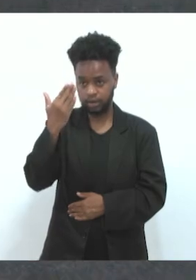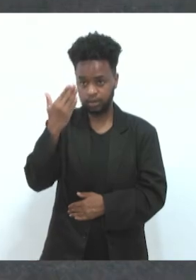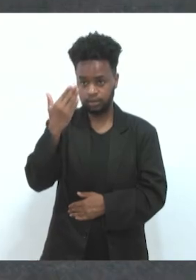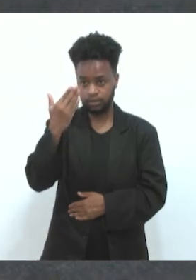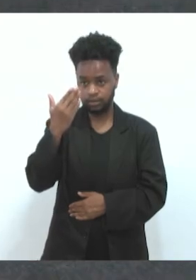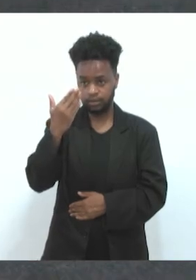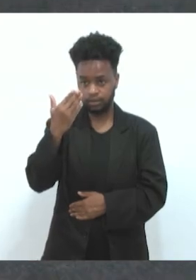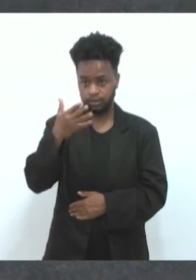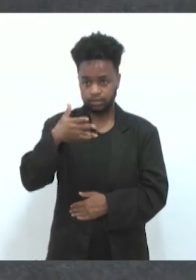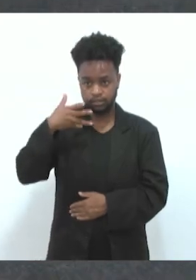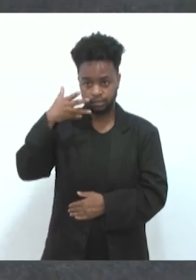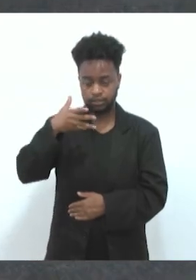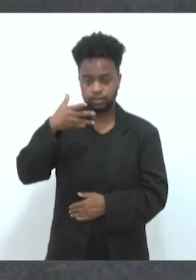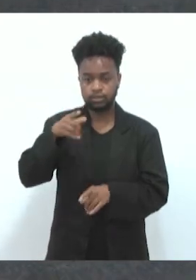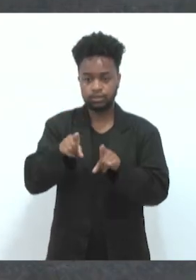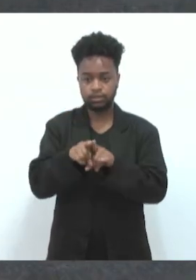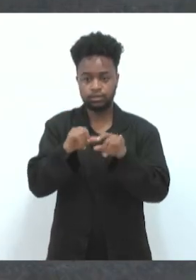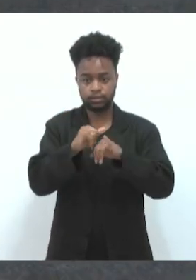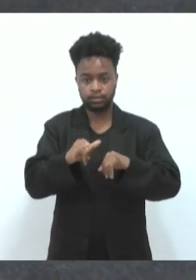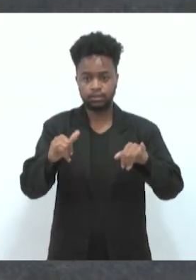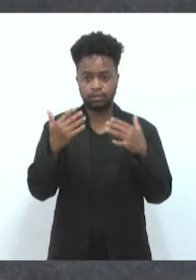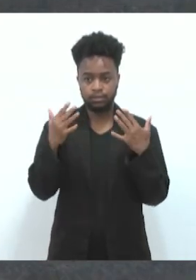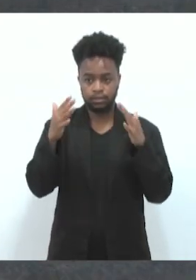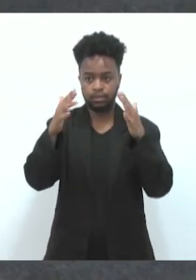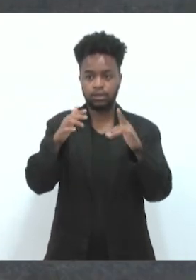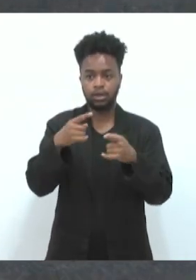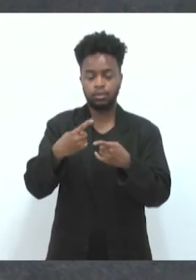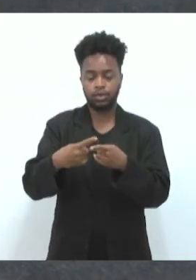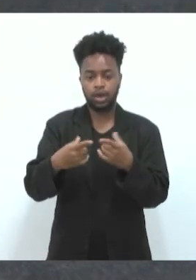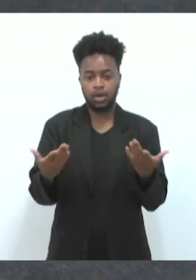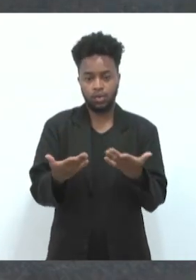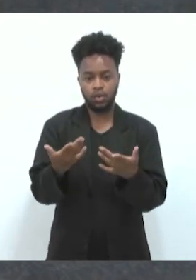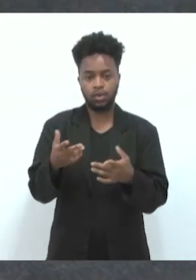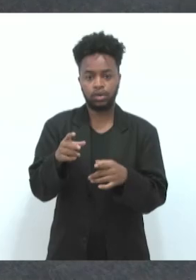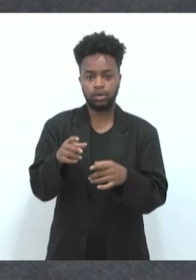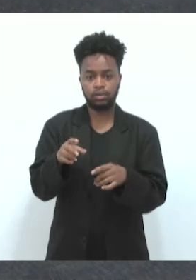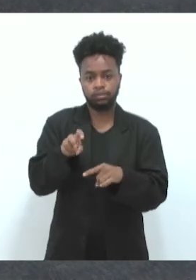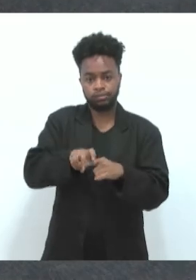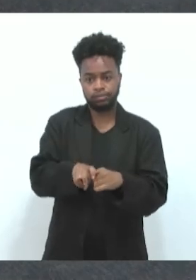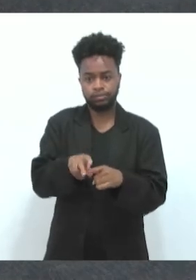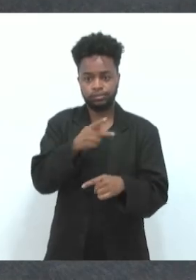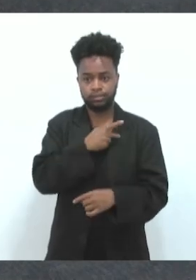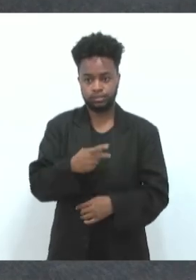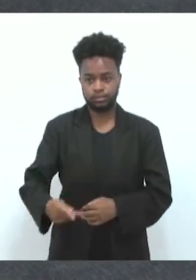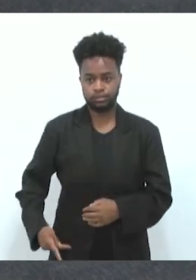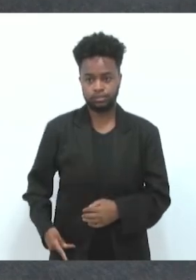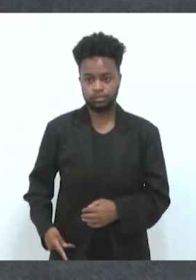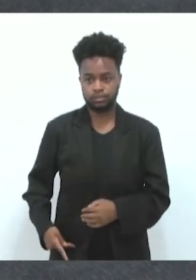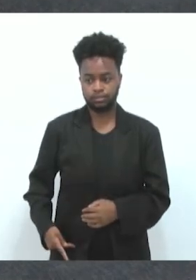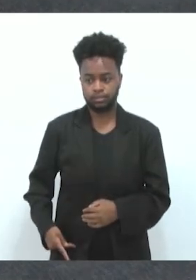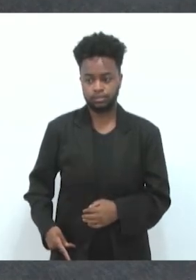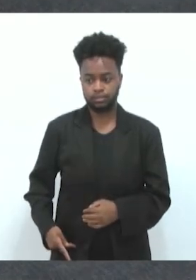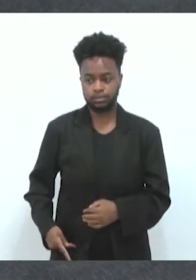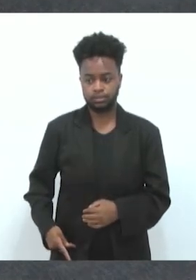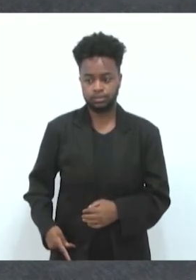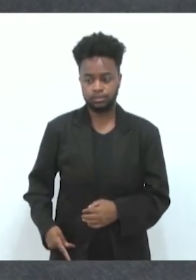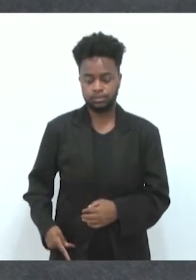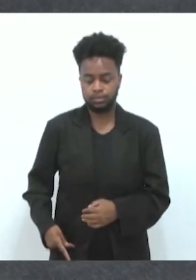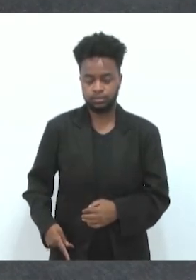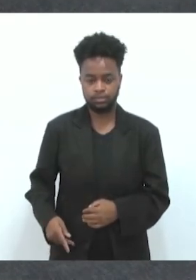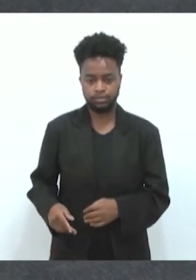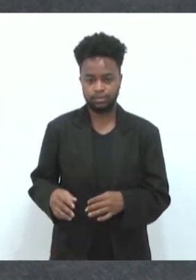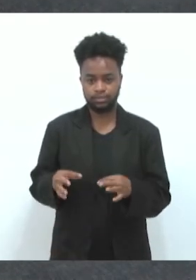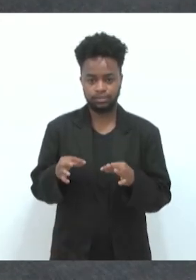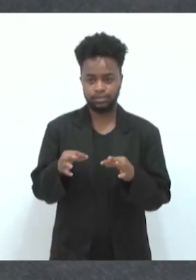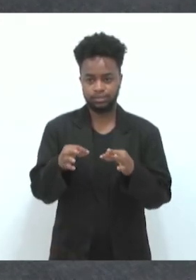também te parabenizo por estar aí nessa presidência e toda a possibilidade de sorte a